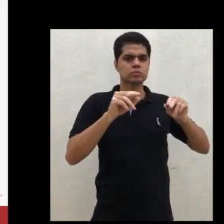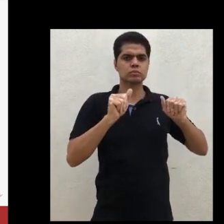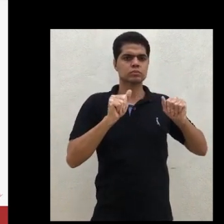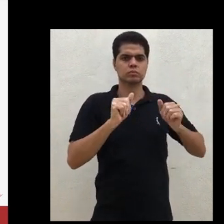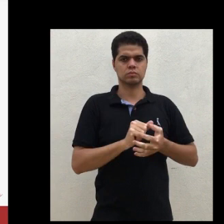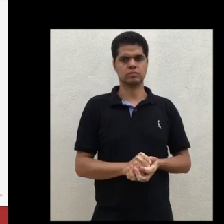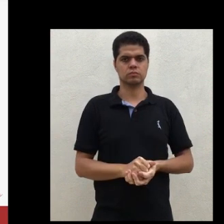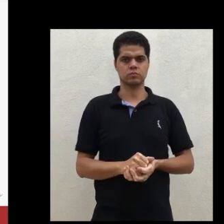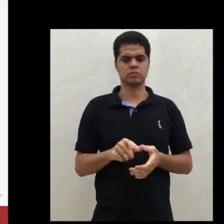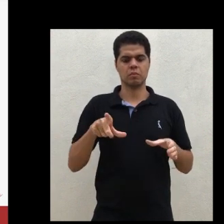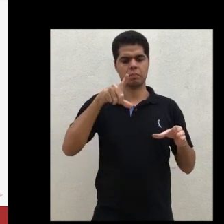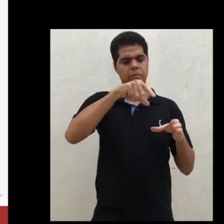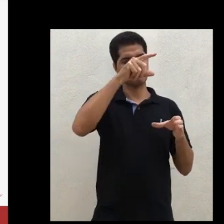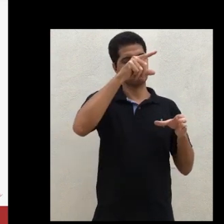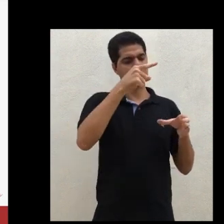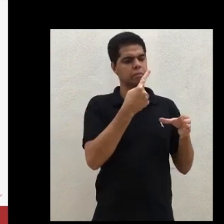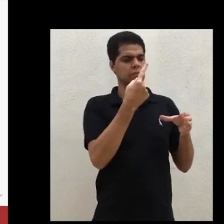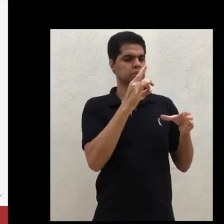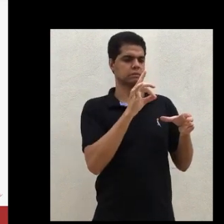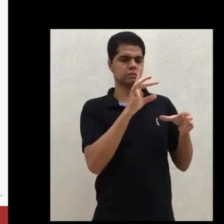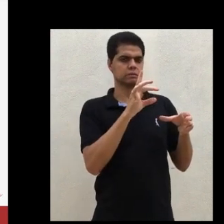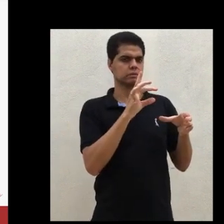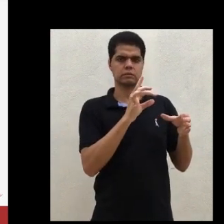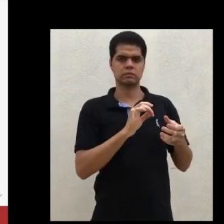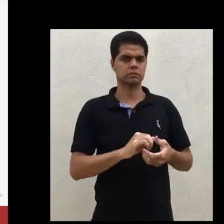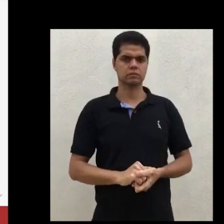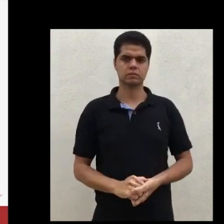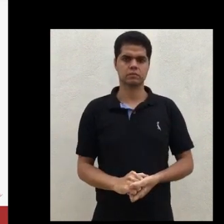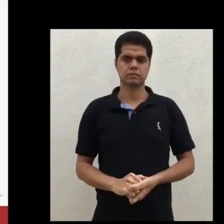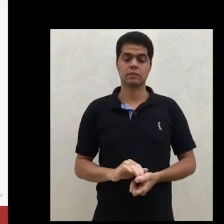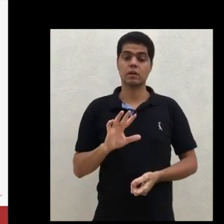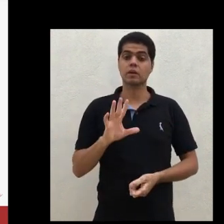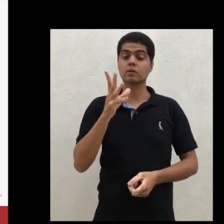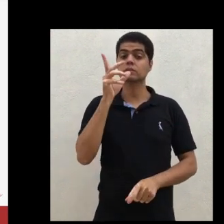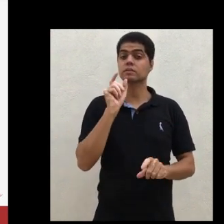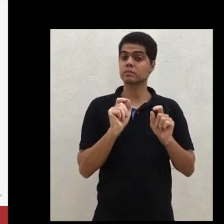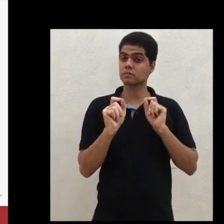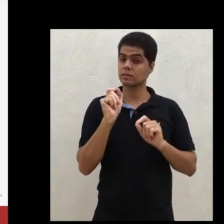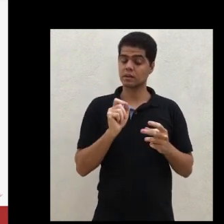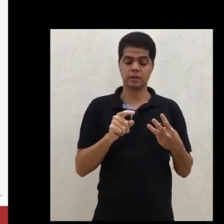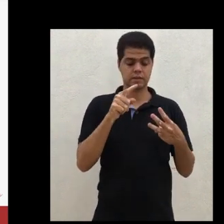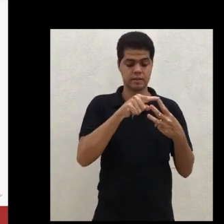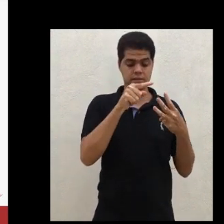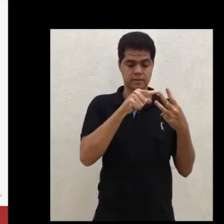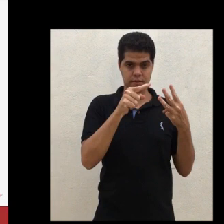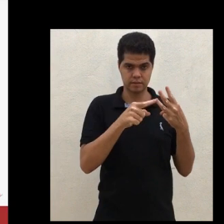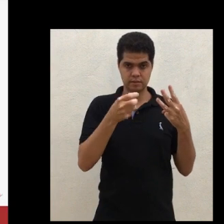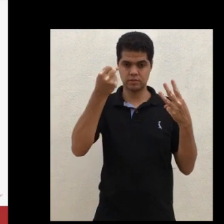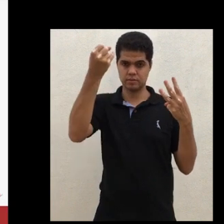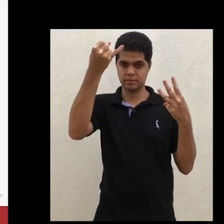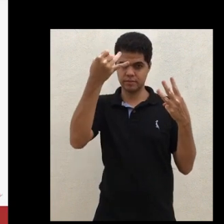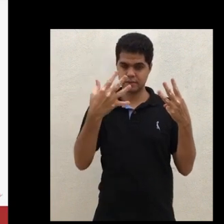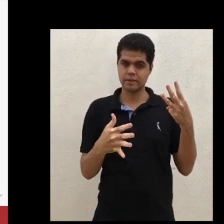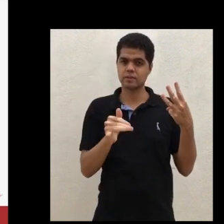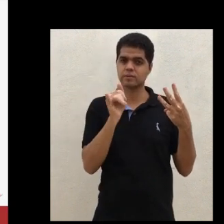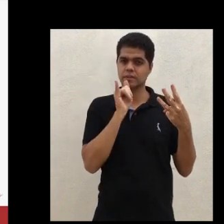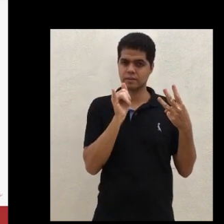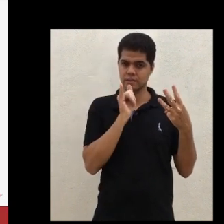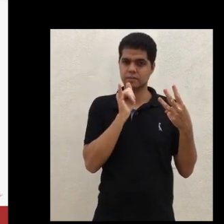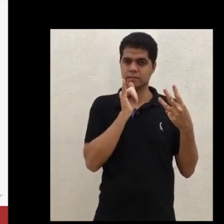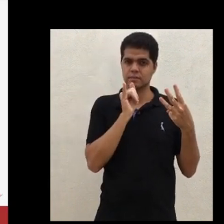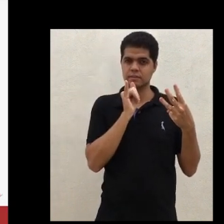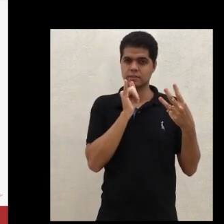cheio, quando você põe ou tira uma gota. Tá? O que acontece é que nessas três situações aqui